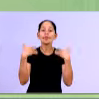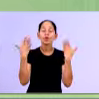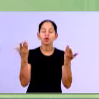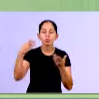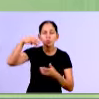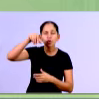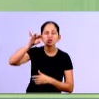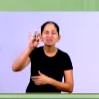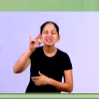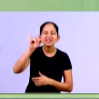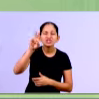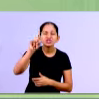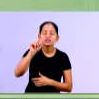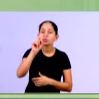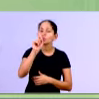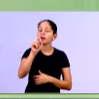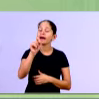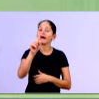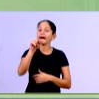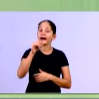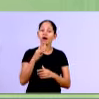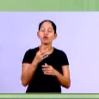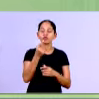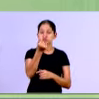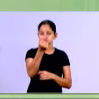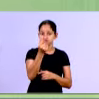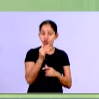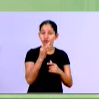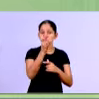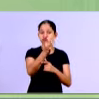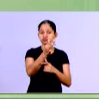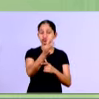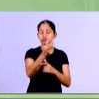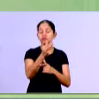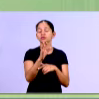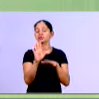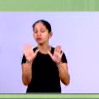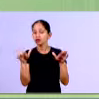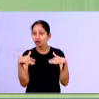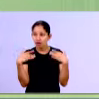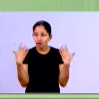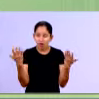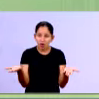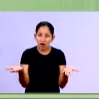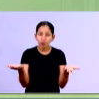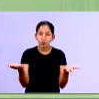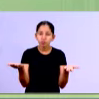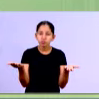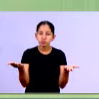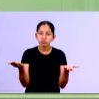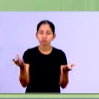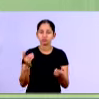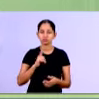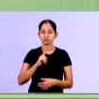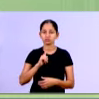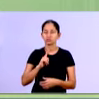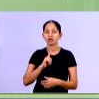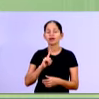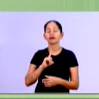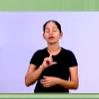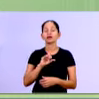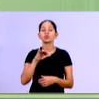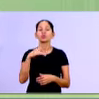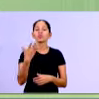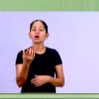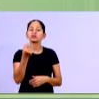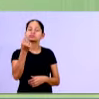Lembre-se, montante é o valor futuro. Qual o montante aplicado dessa... Qual é o valor acumulado